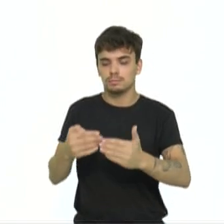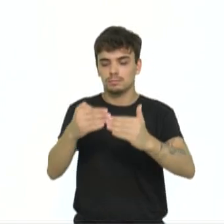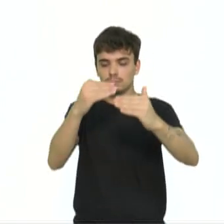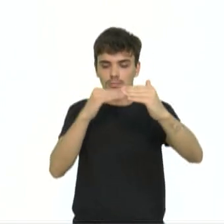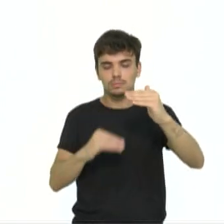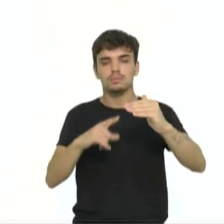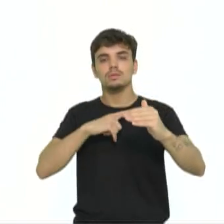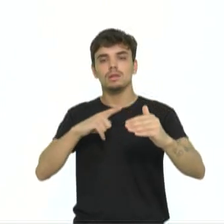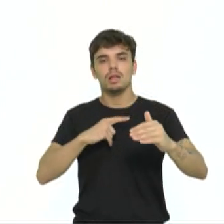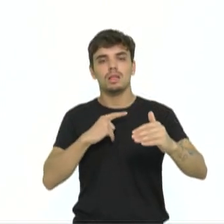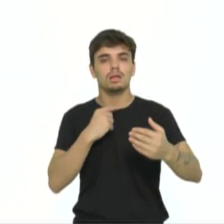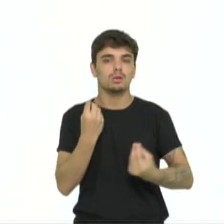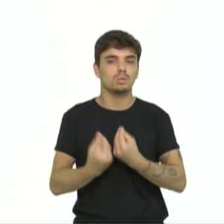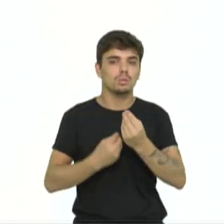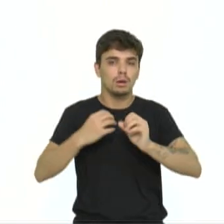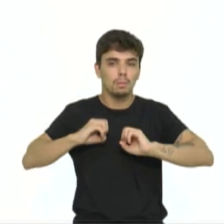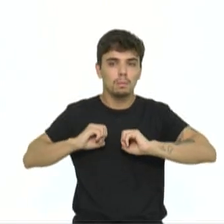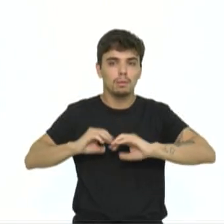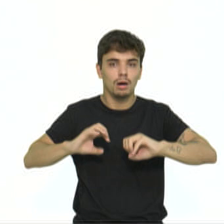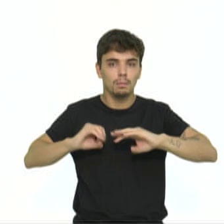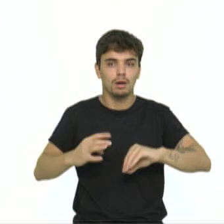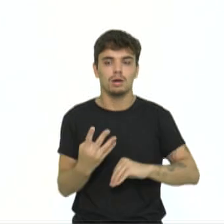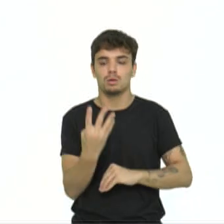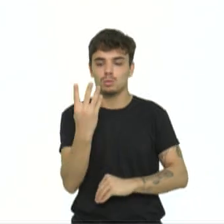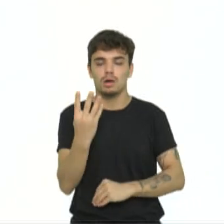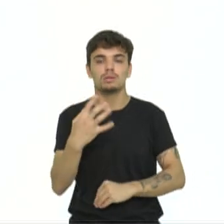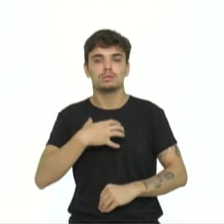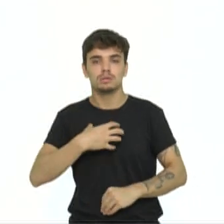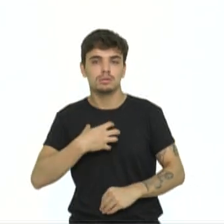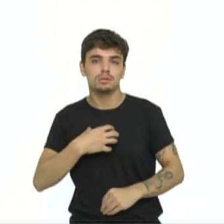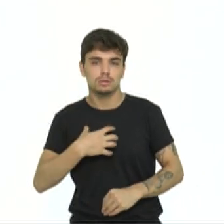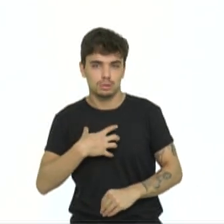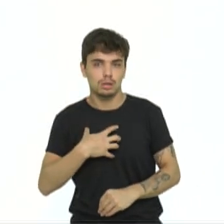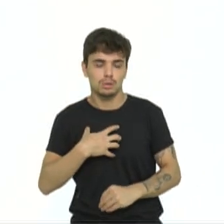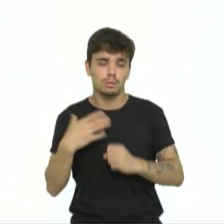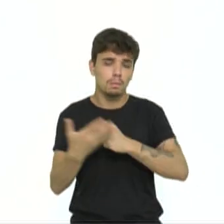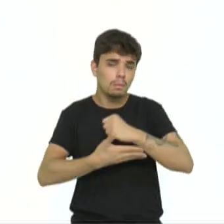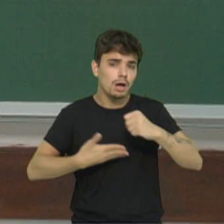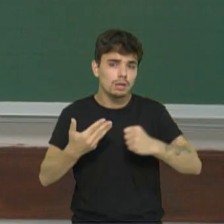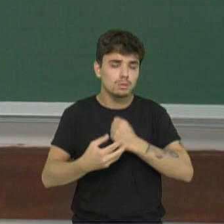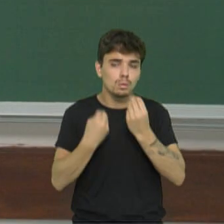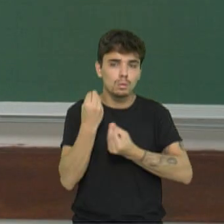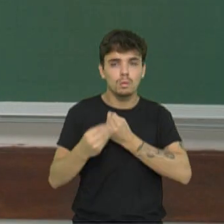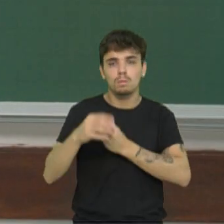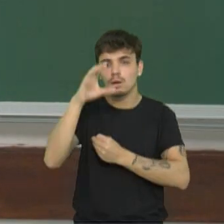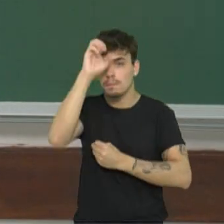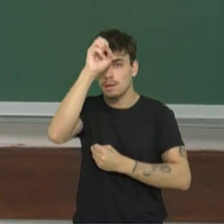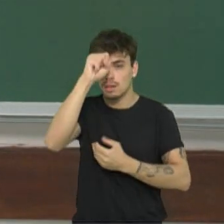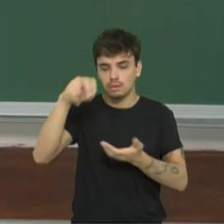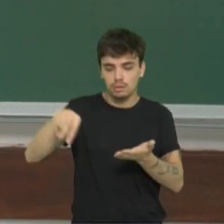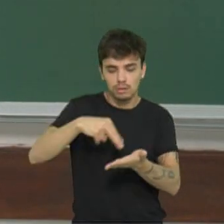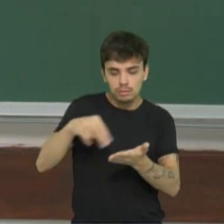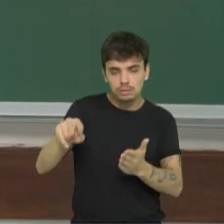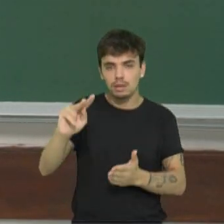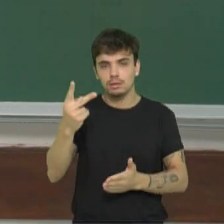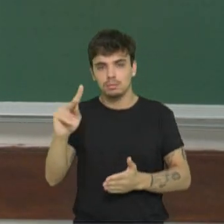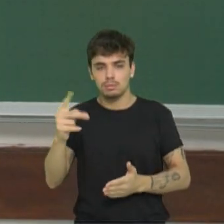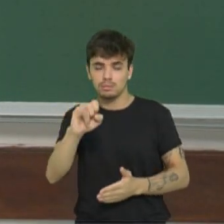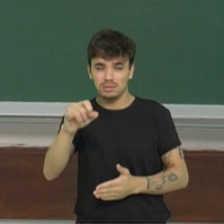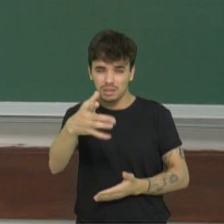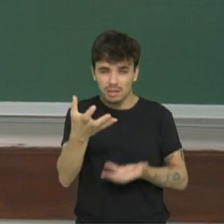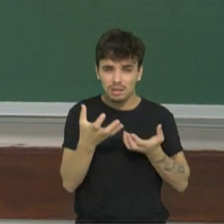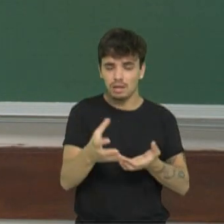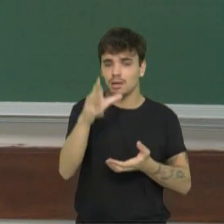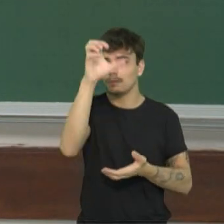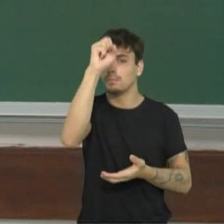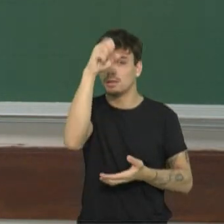um tutorial com 4 passos básicos de hip hop. Então, se você quer aprender um pouquinho